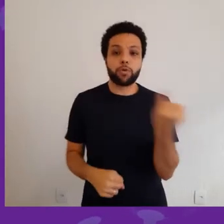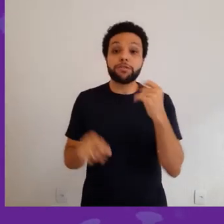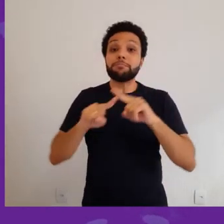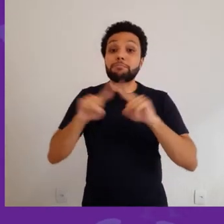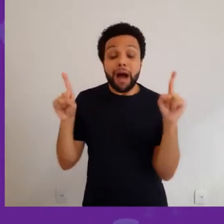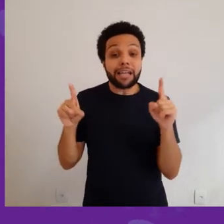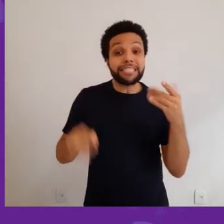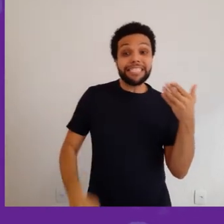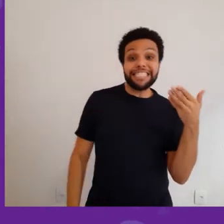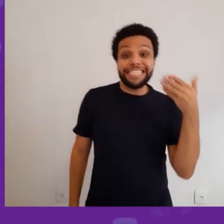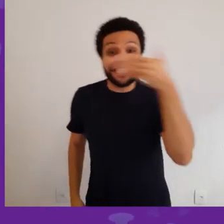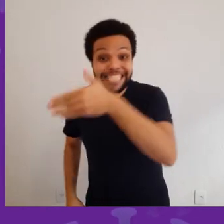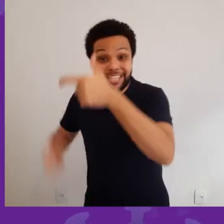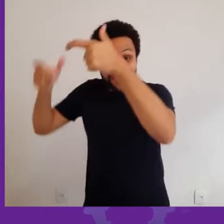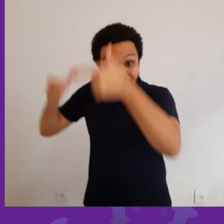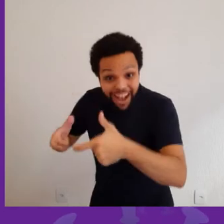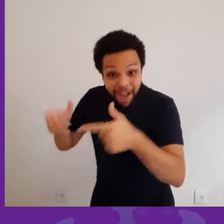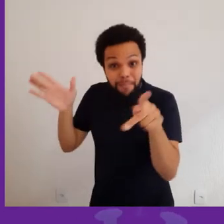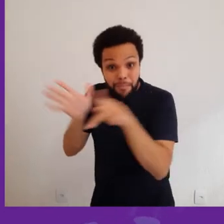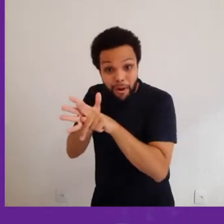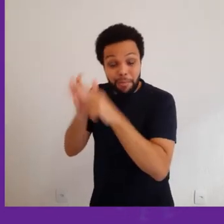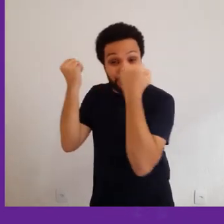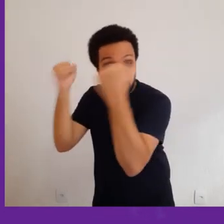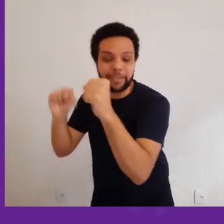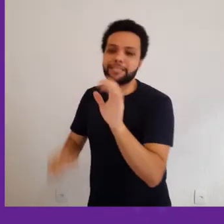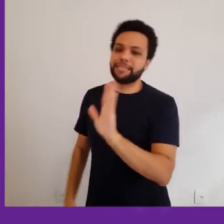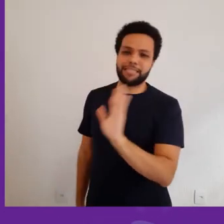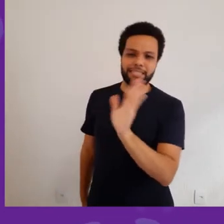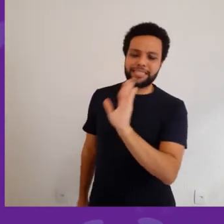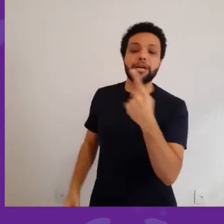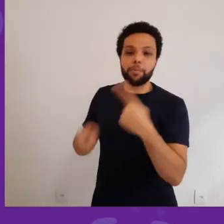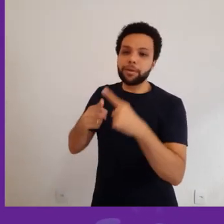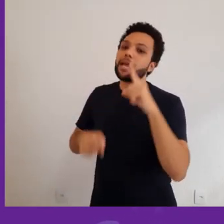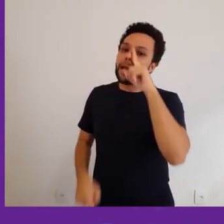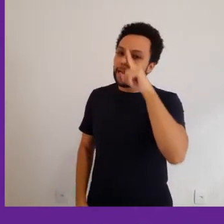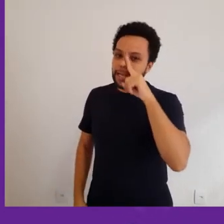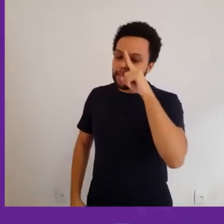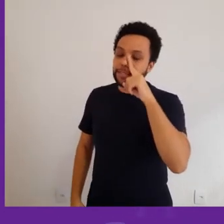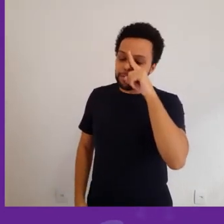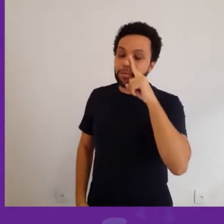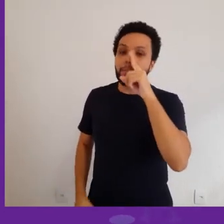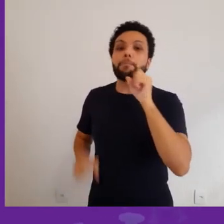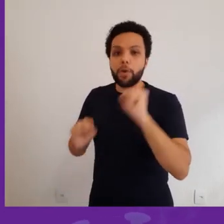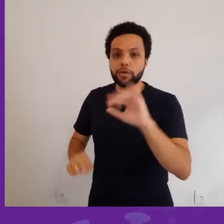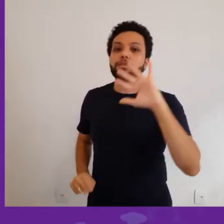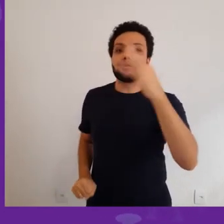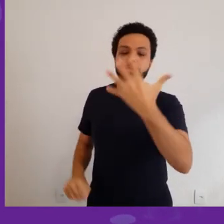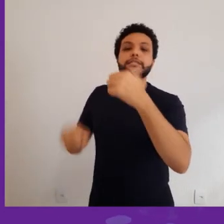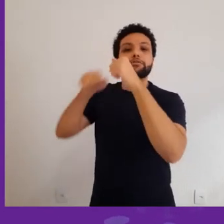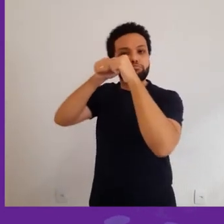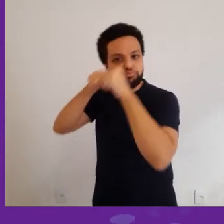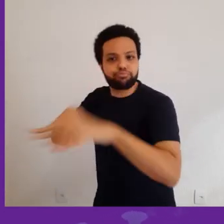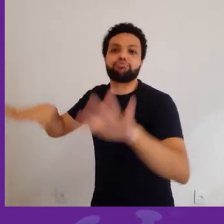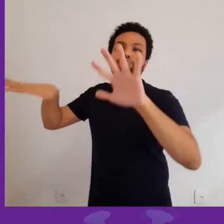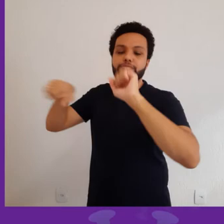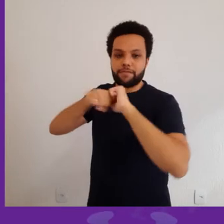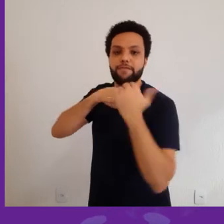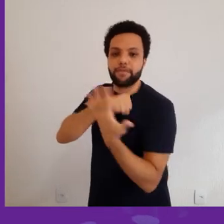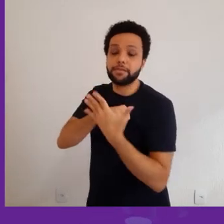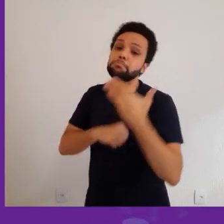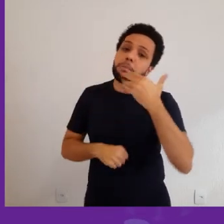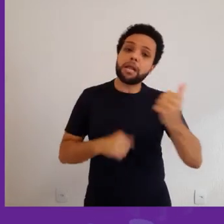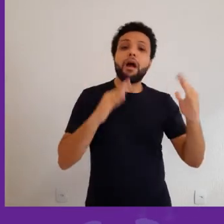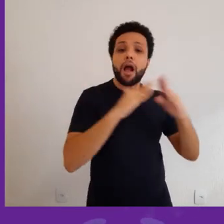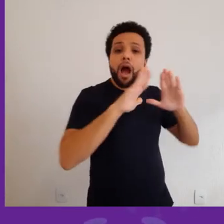importante mas é muito importante que isso não seja feito nas academias e o risco de transmissão do coronavírus